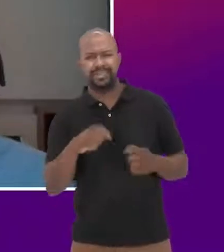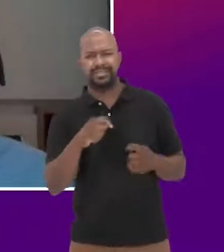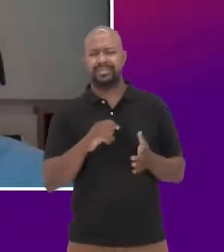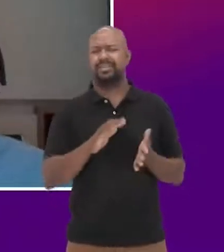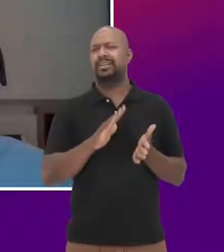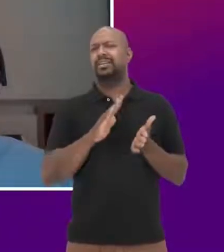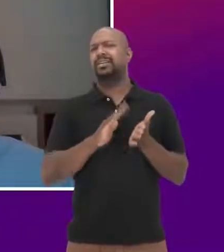e ponto.